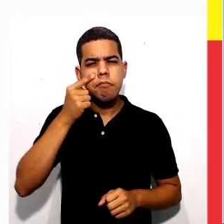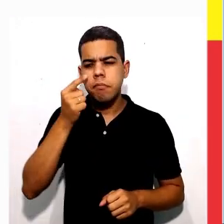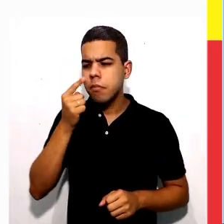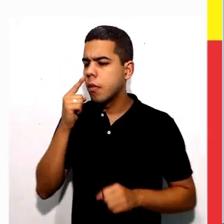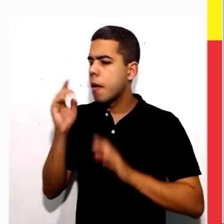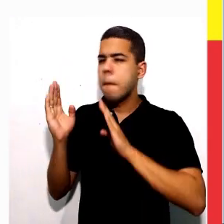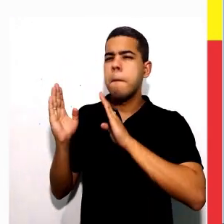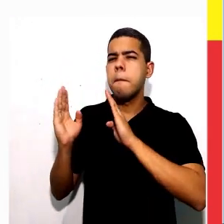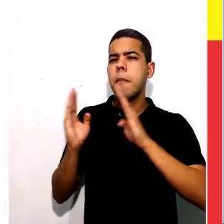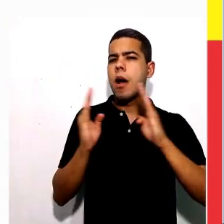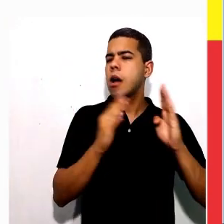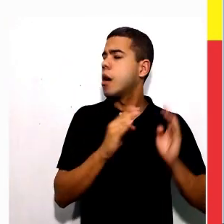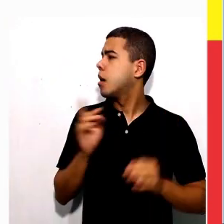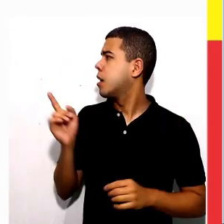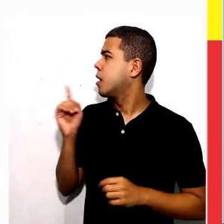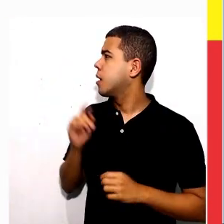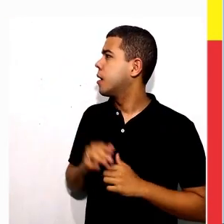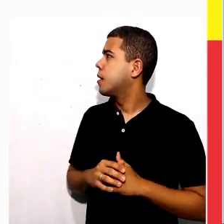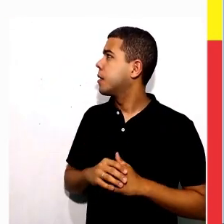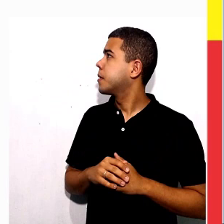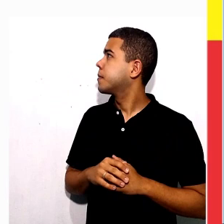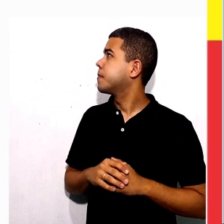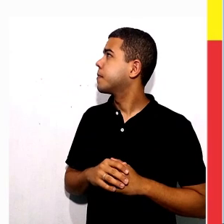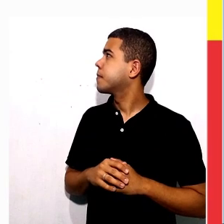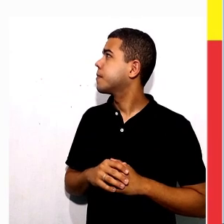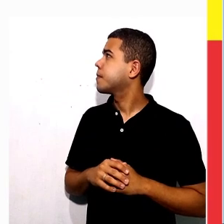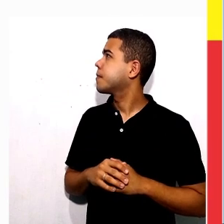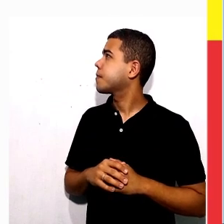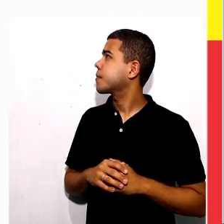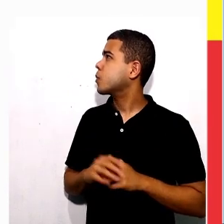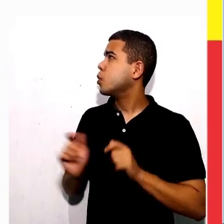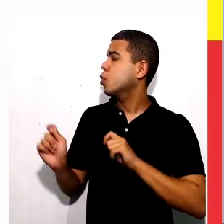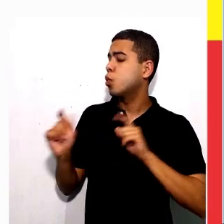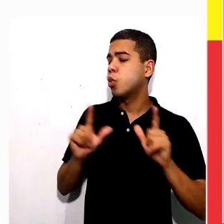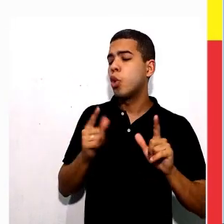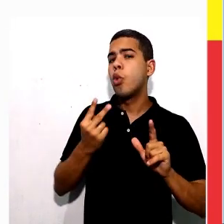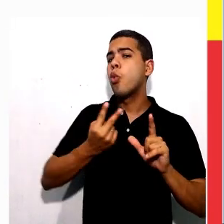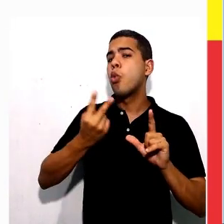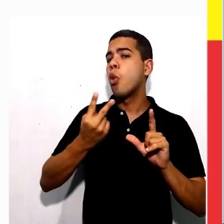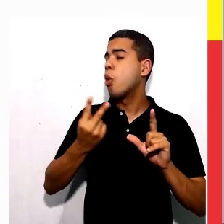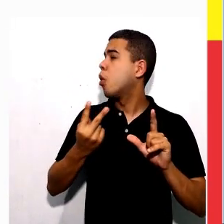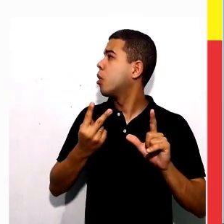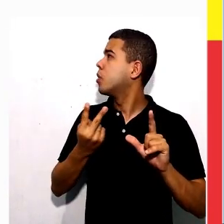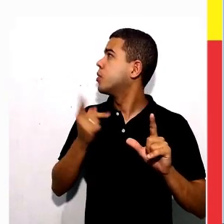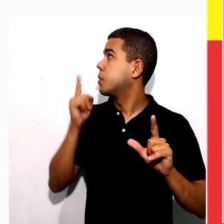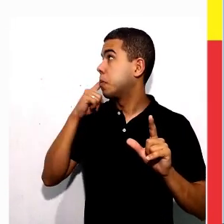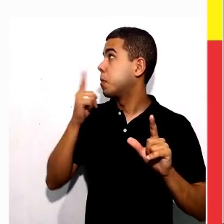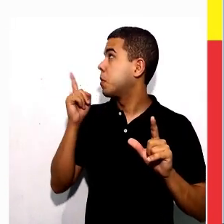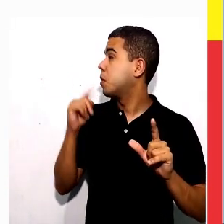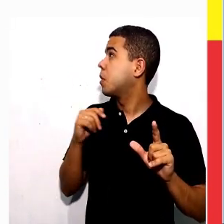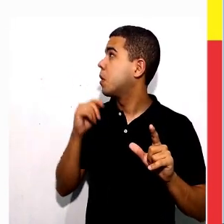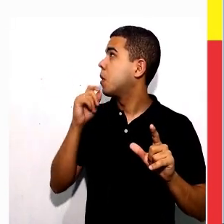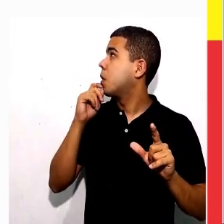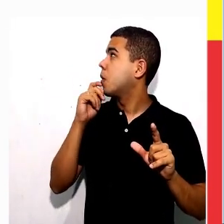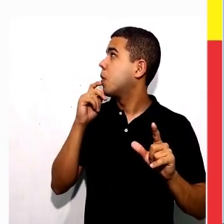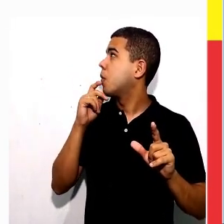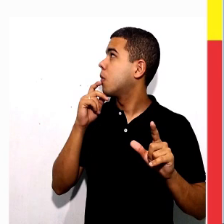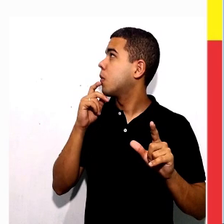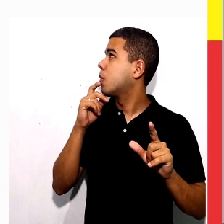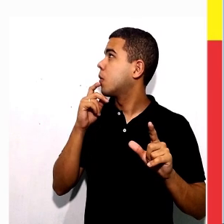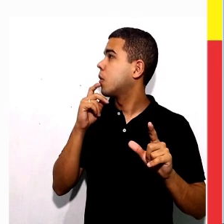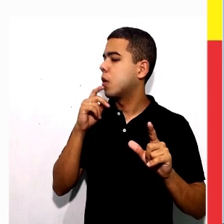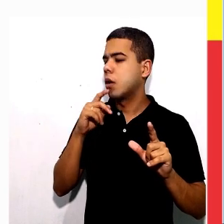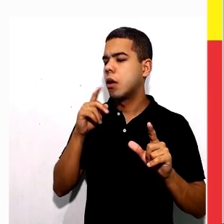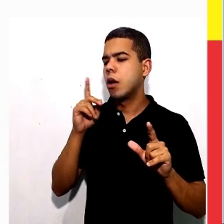olhando figura a figura. Veja aí, a figura 2, observe aí na tela de vocês, ó. A